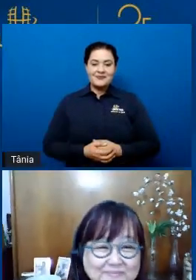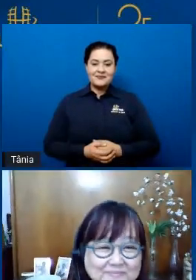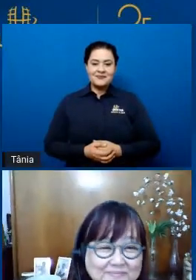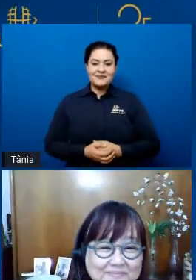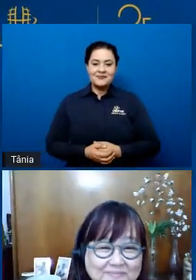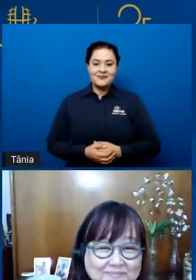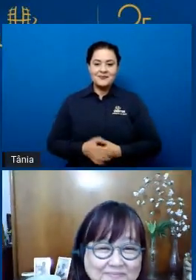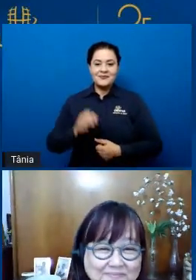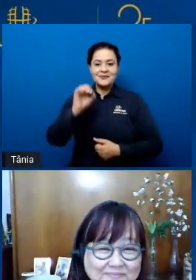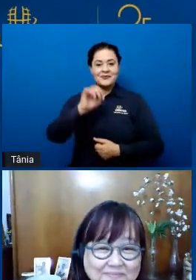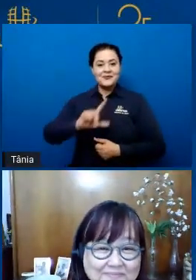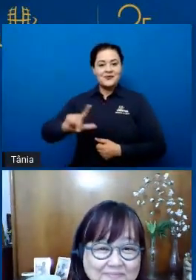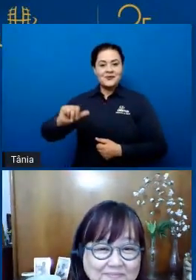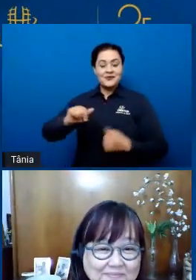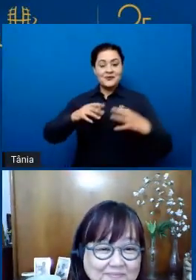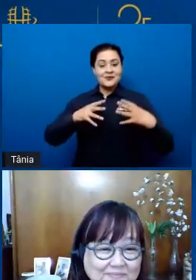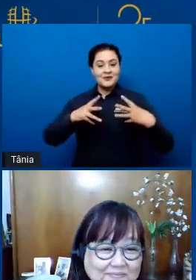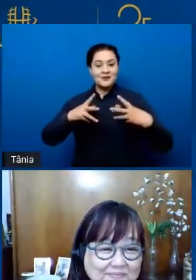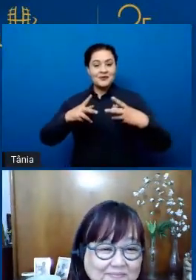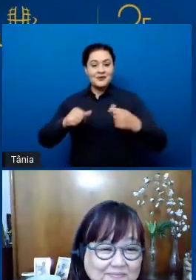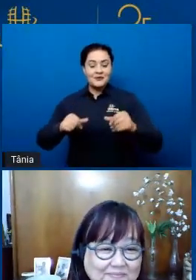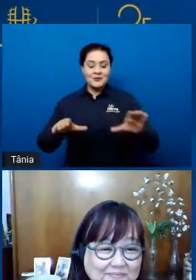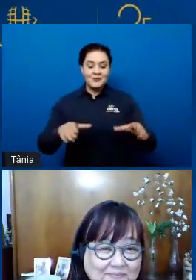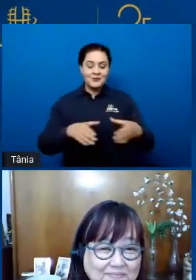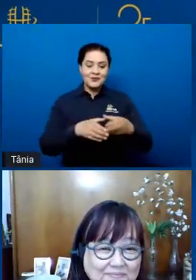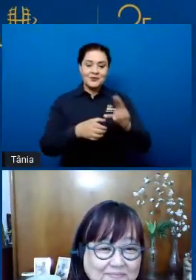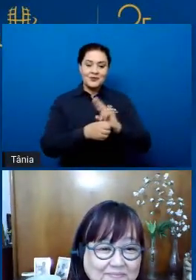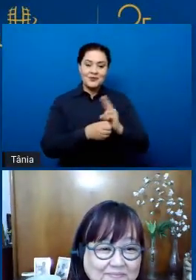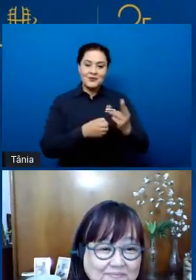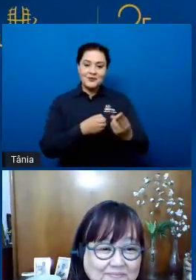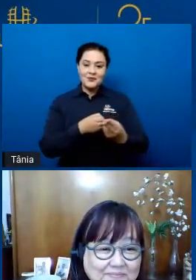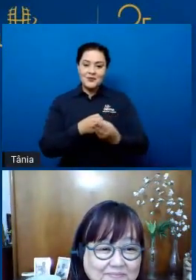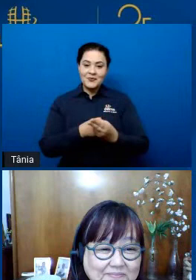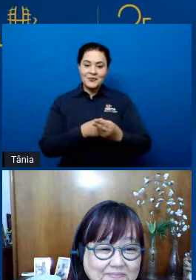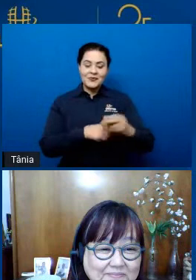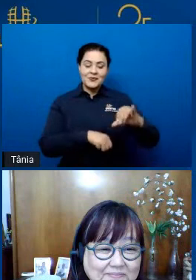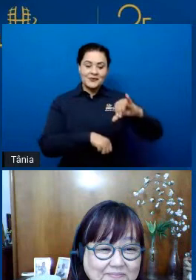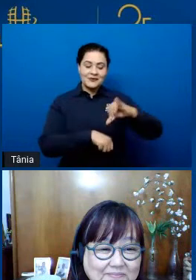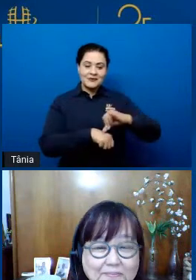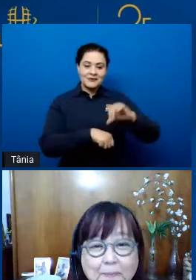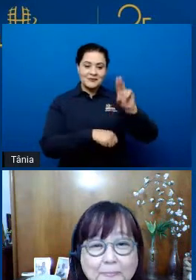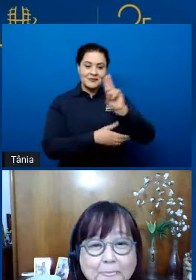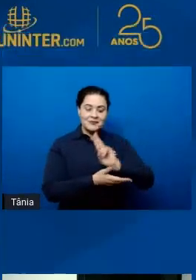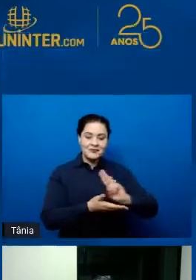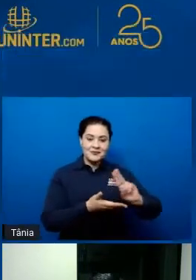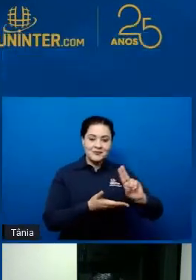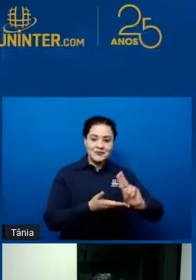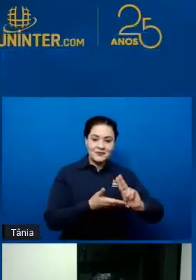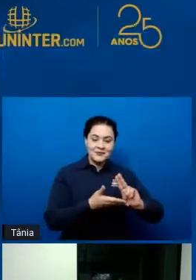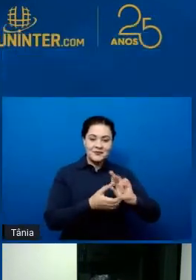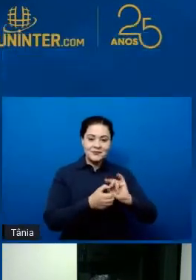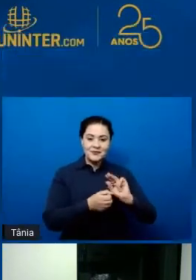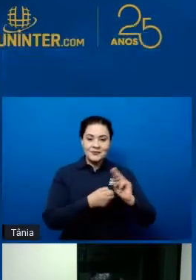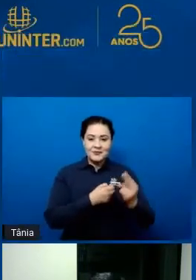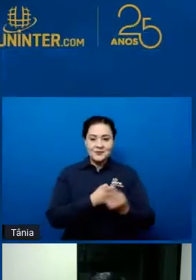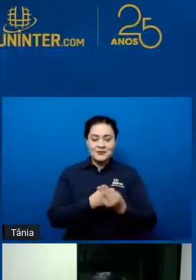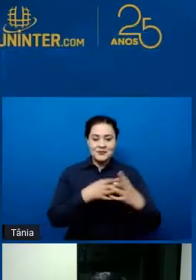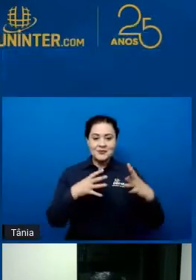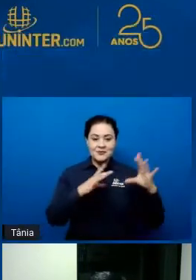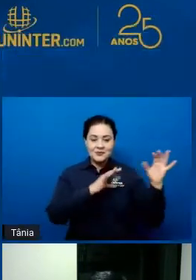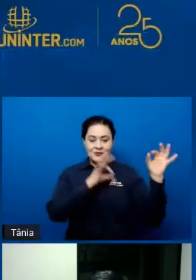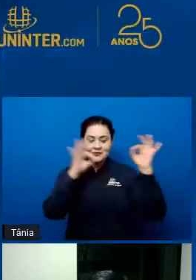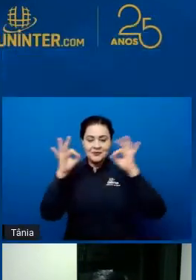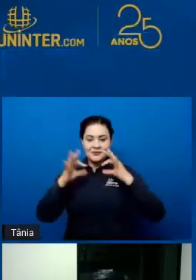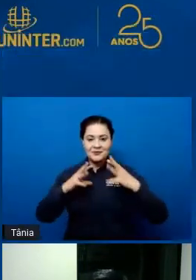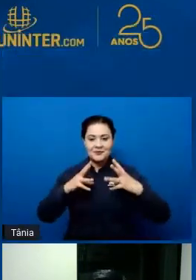Olá a todos, o pessoal da comunidade da Uninter, do Centro Internacional Uninter, e a todos que estão nos assistindo aí pelo